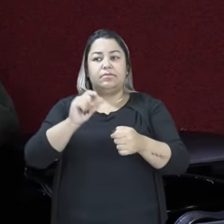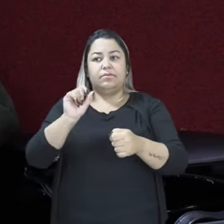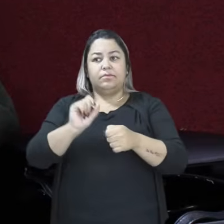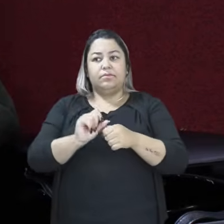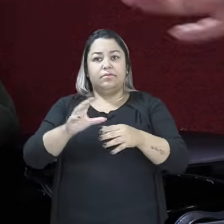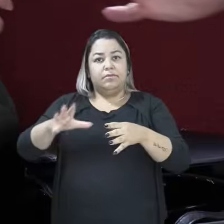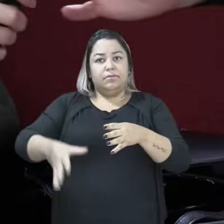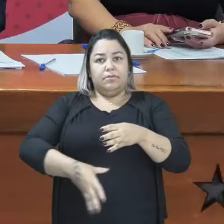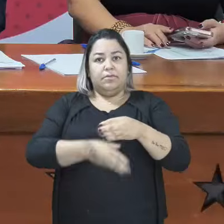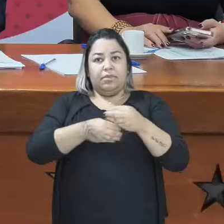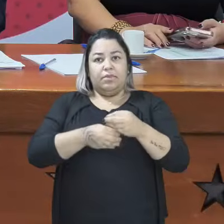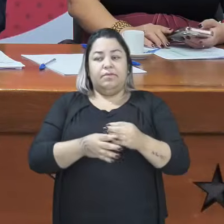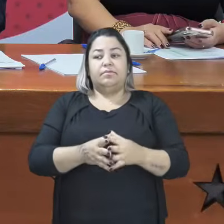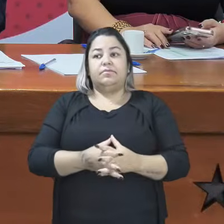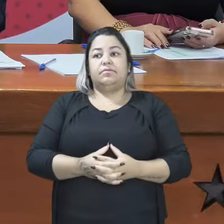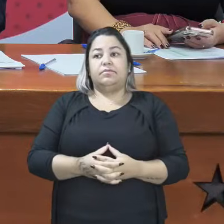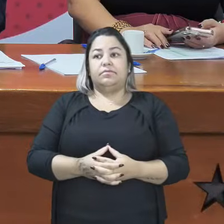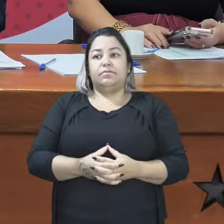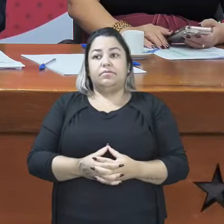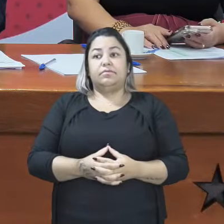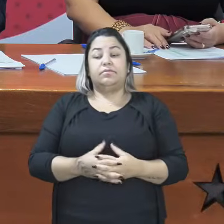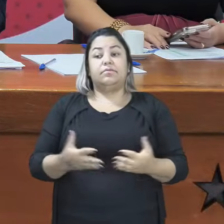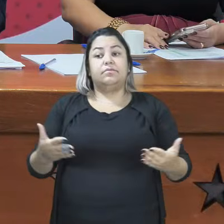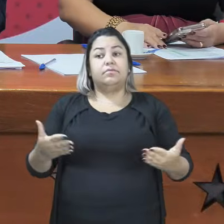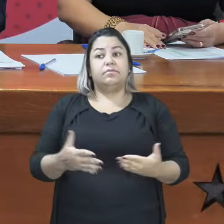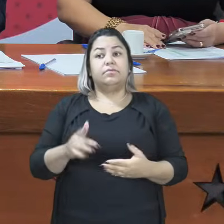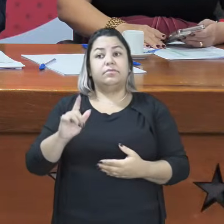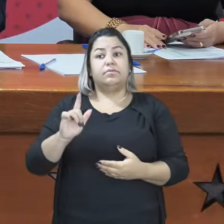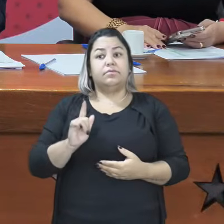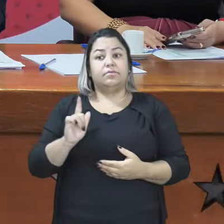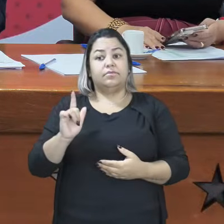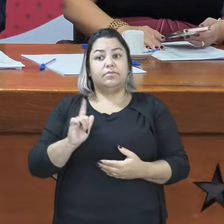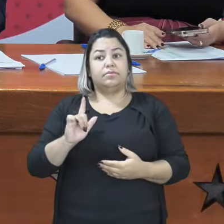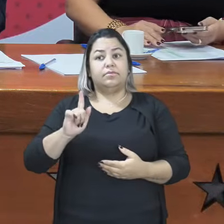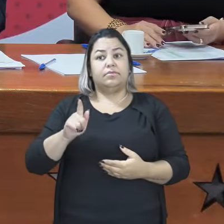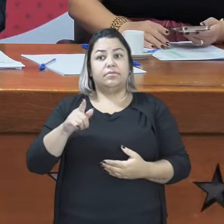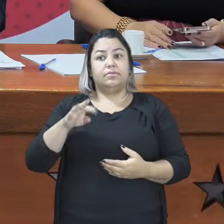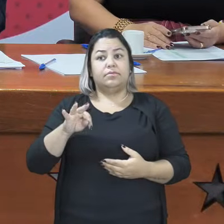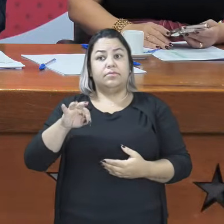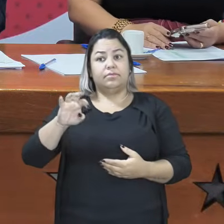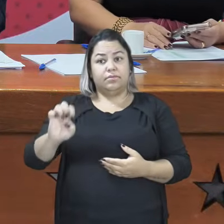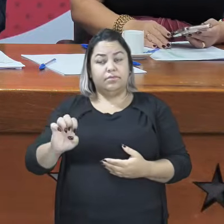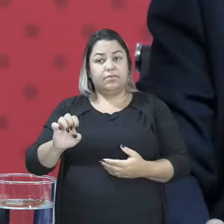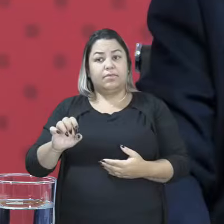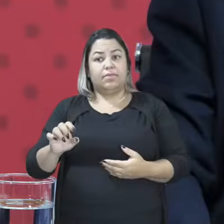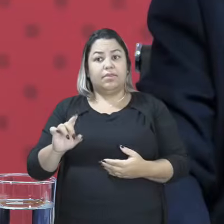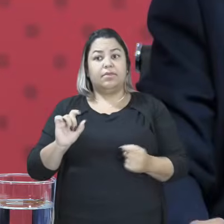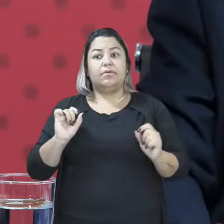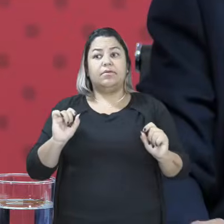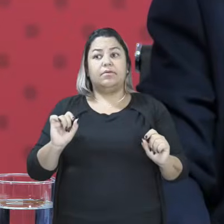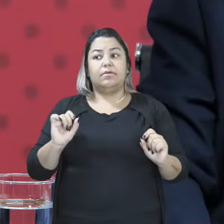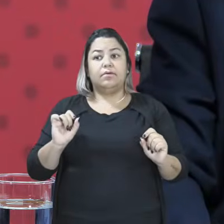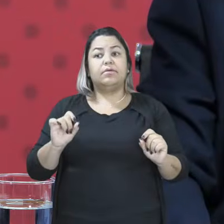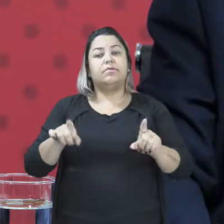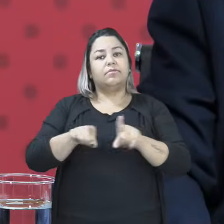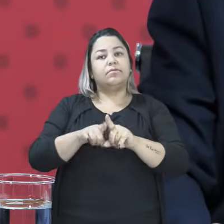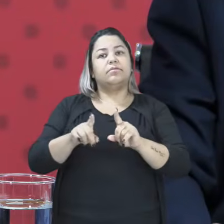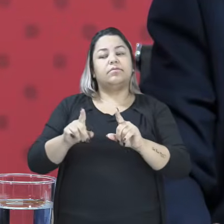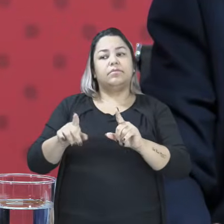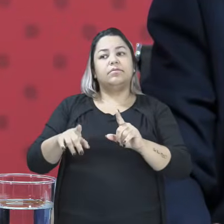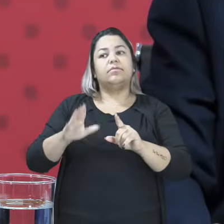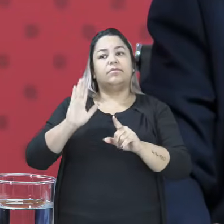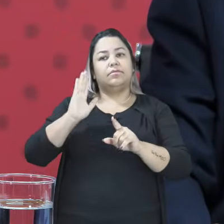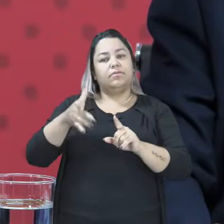composição? Hoje nós temos um GTE que foi de forma muito competente,